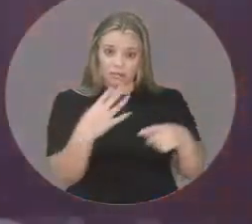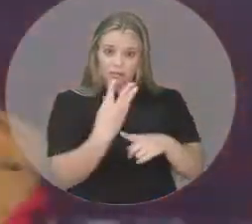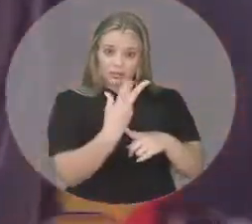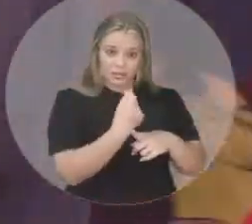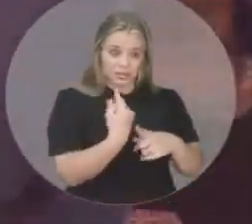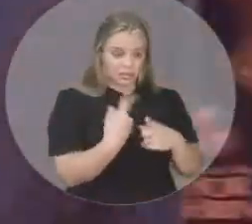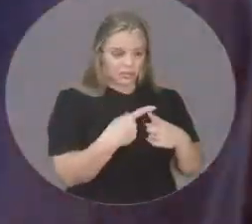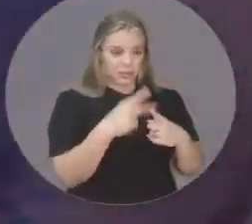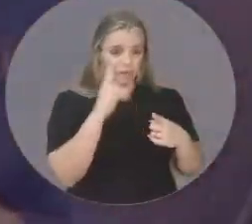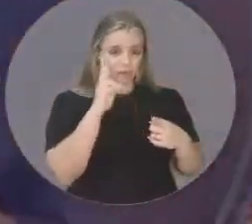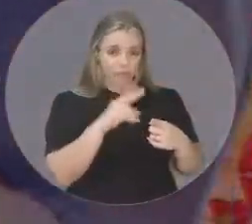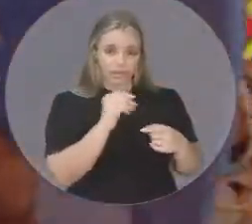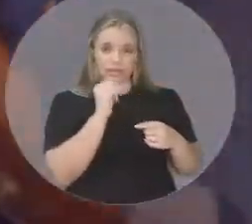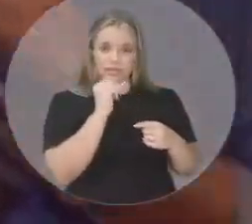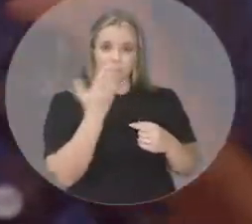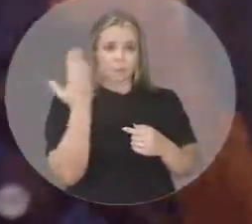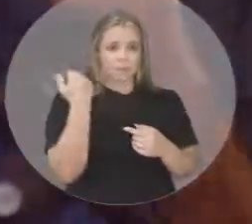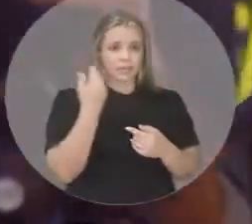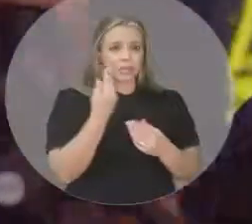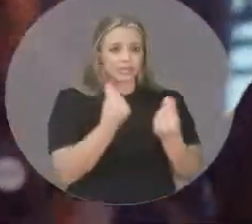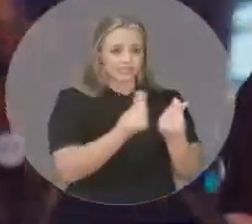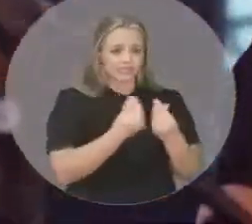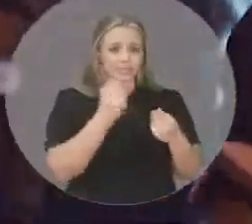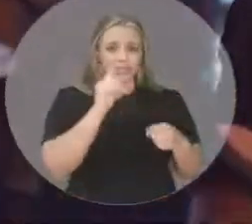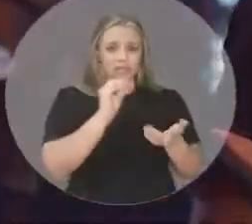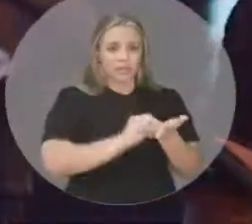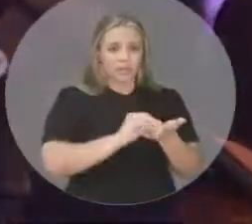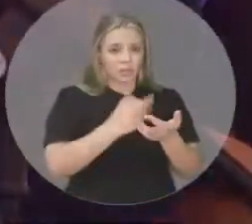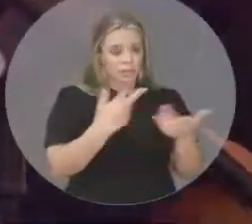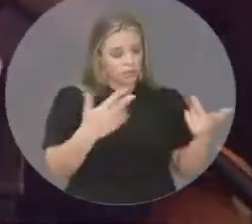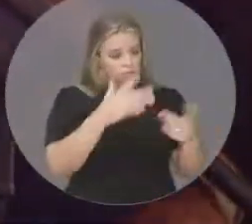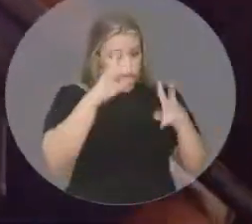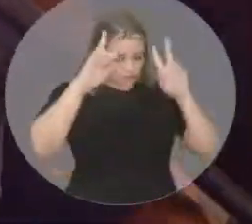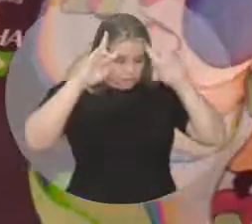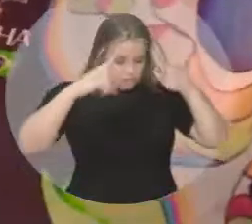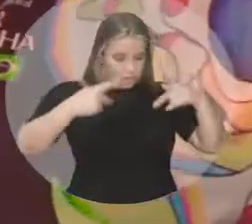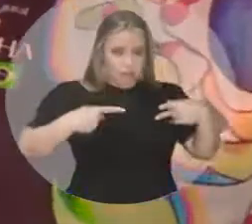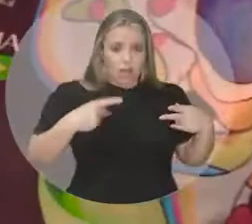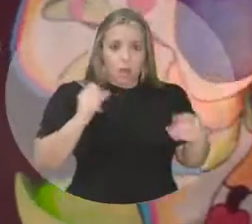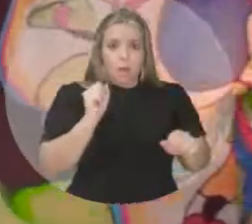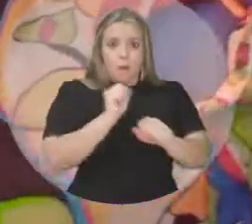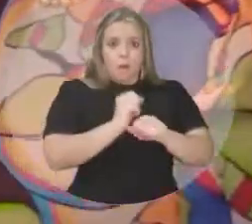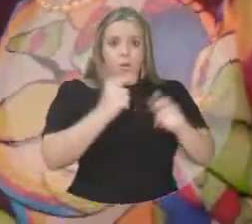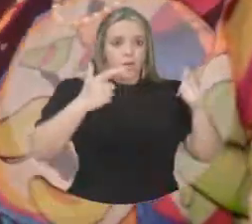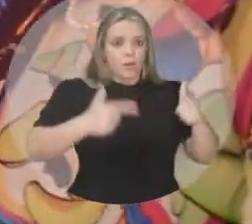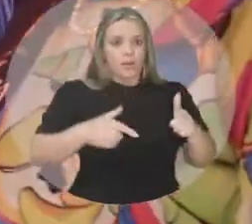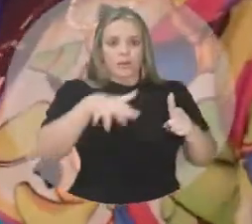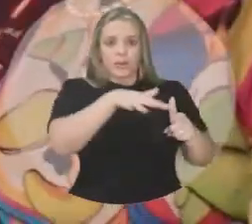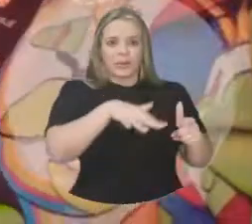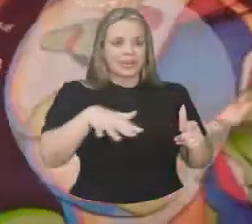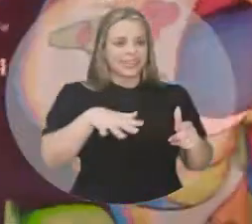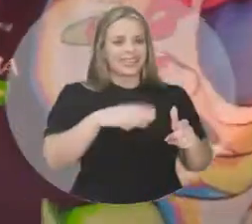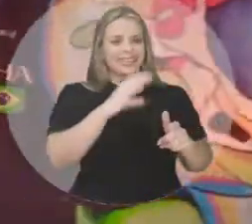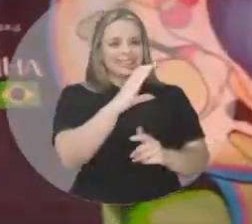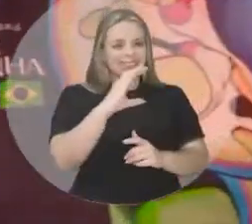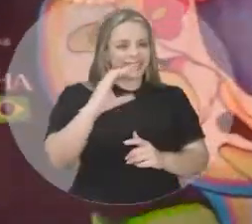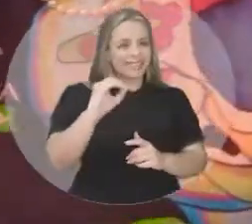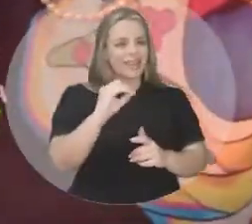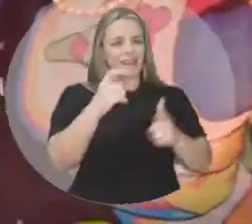essa nossa cultura popular que nos representa. Sempre quis fazer isso, vamos lá? Oba!